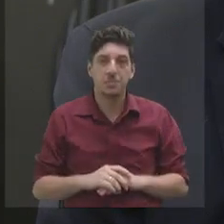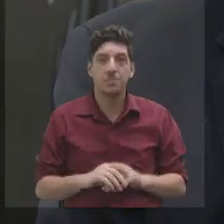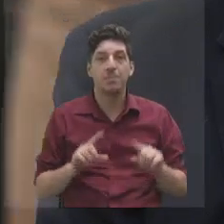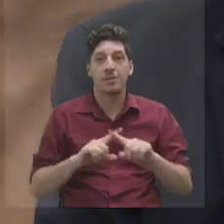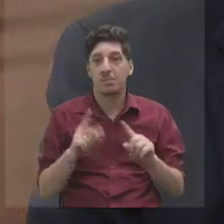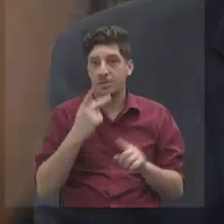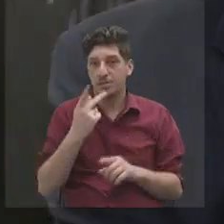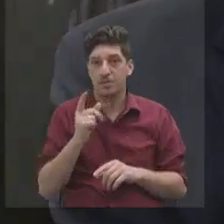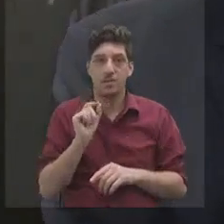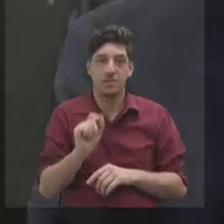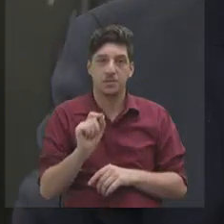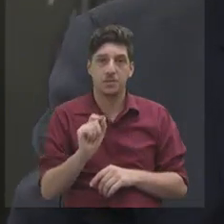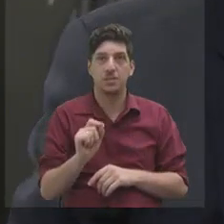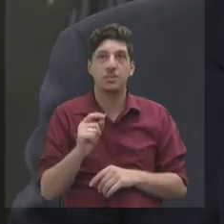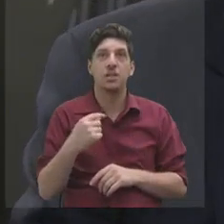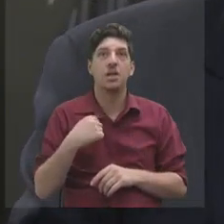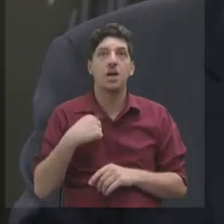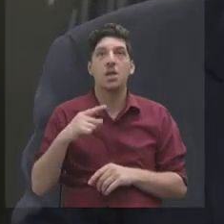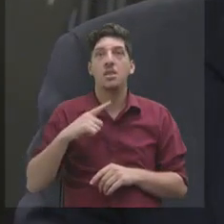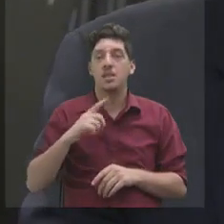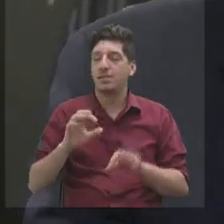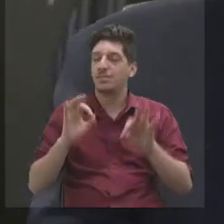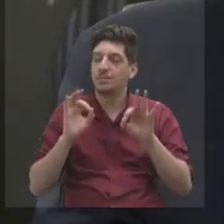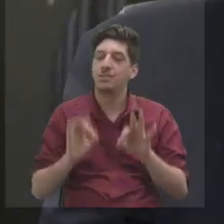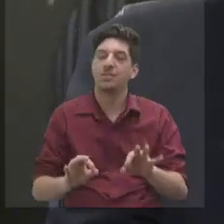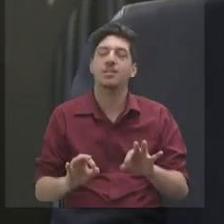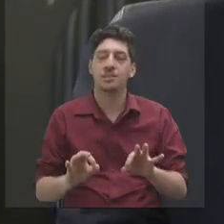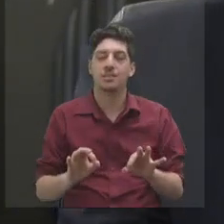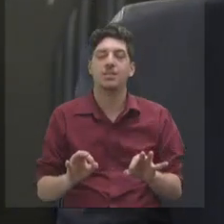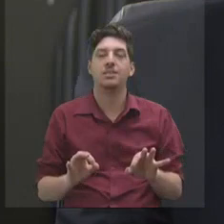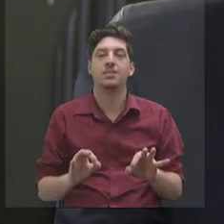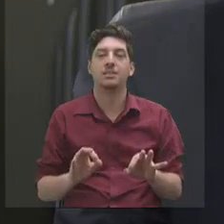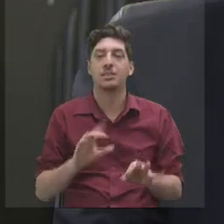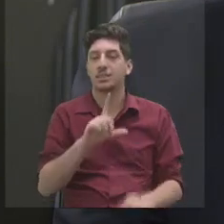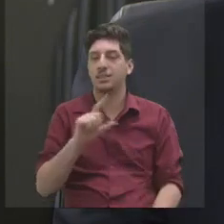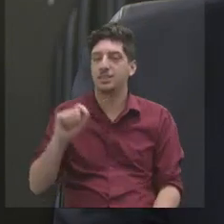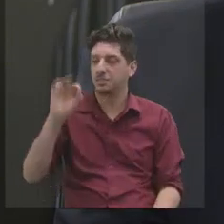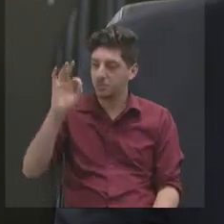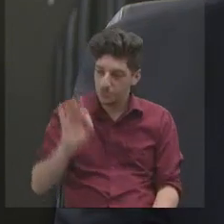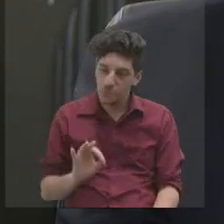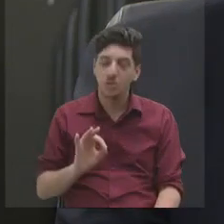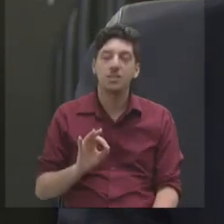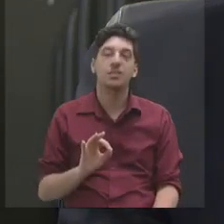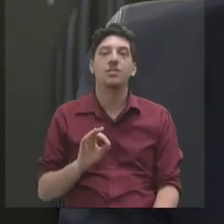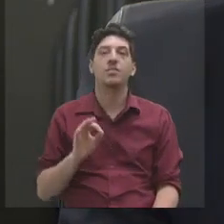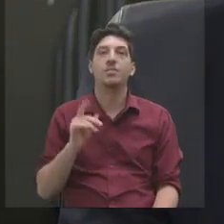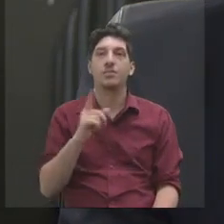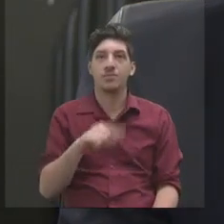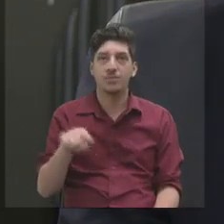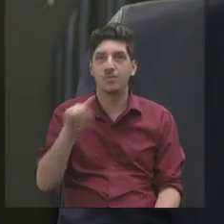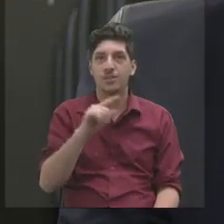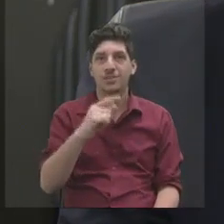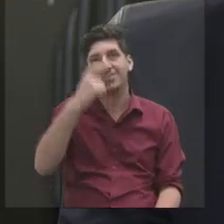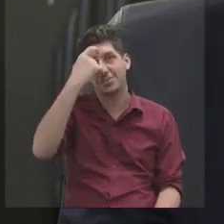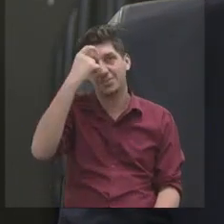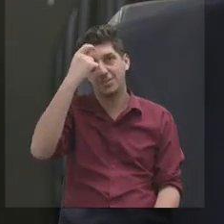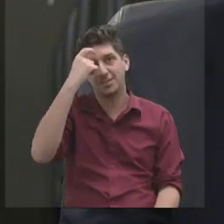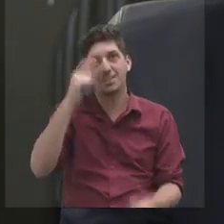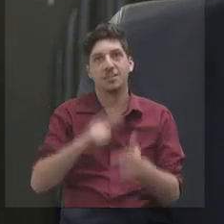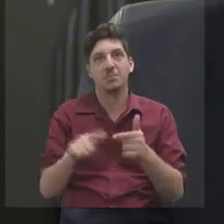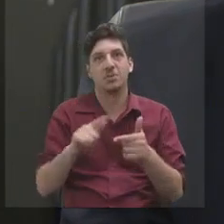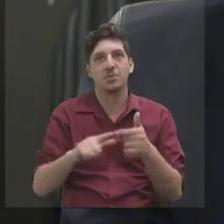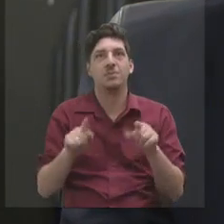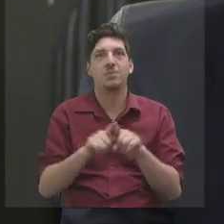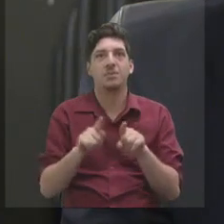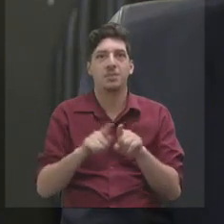na condição de que eu tenho certeza luta de que vocês têm ciência do problema então